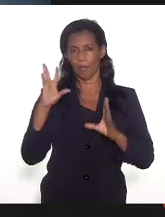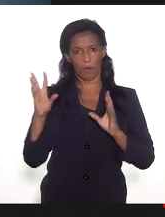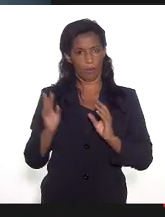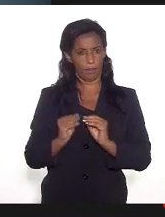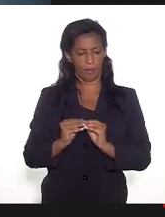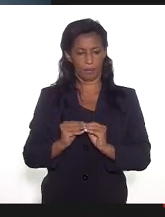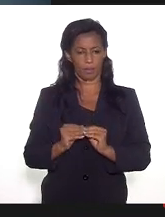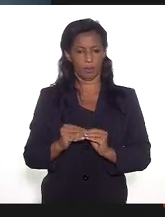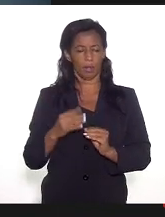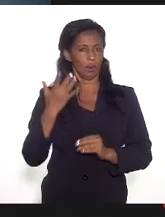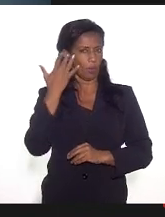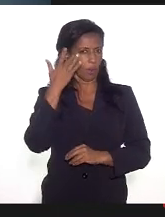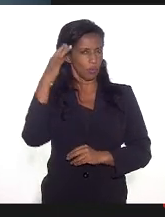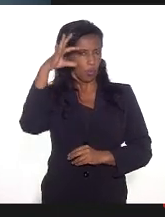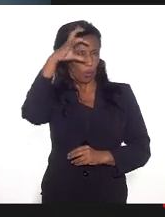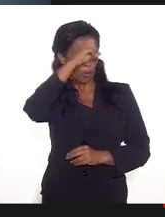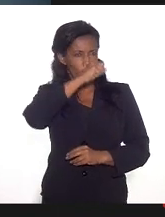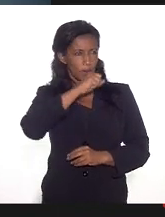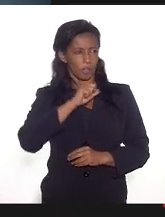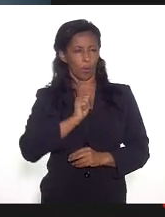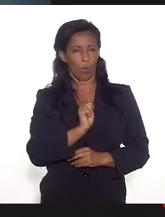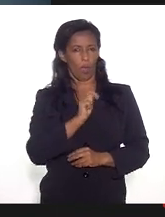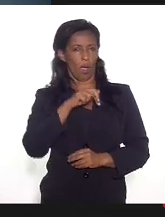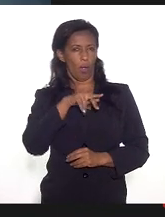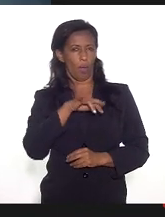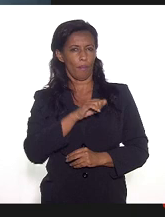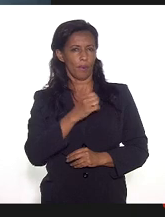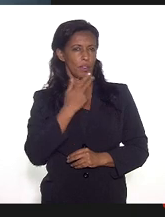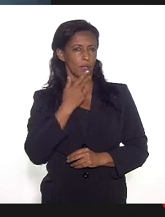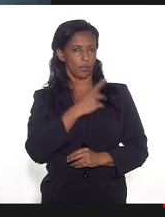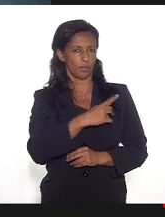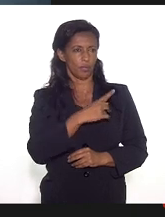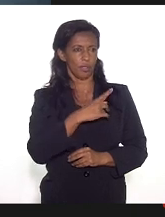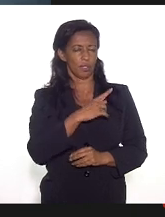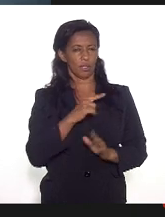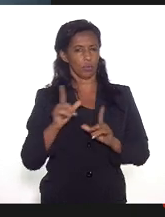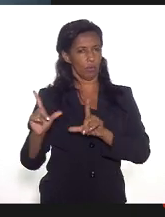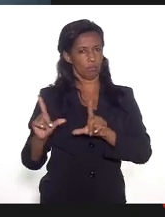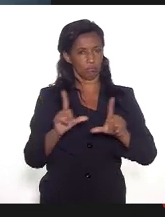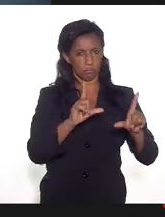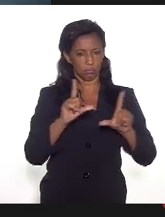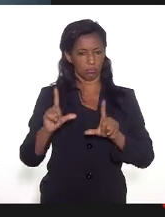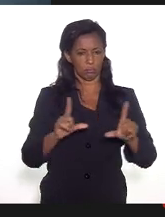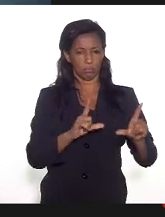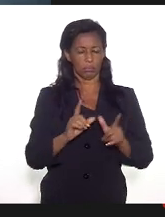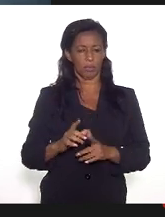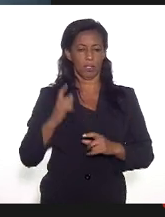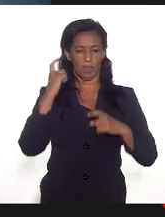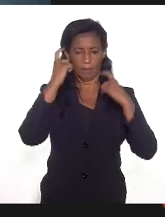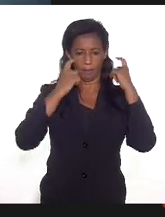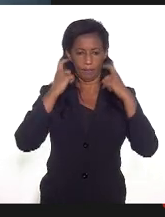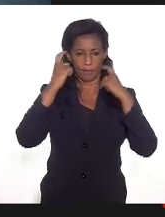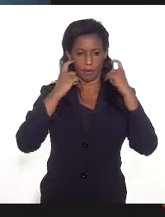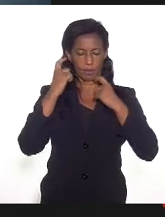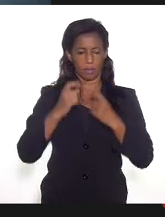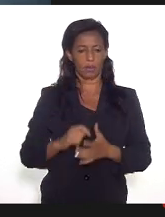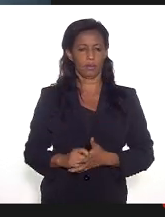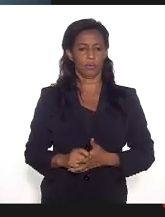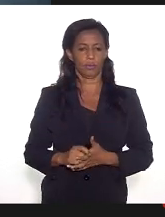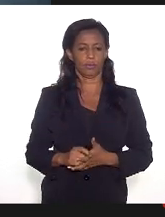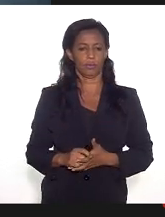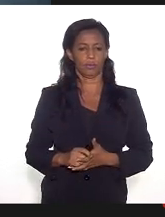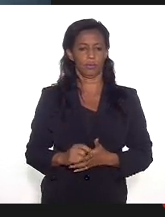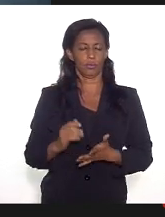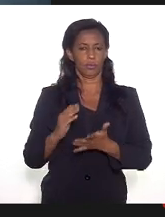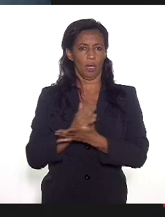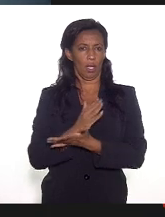eu acho que eu compreendi quando o Almirante Edésio fez lá as suas apresentações, né, e a preocupação de alguns